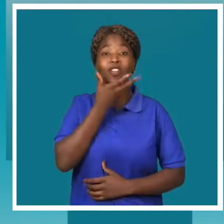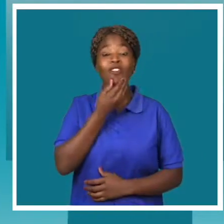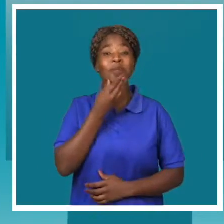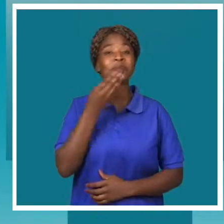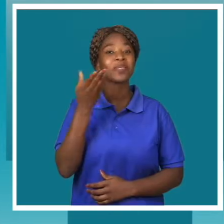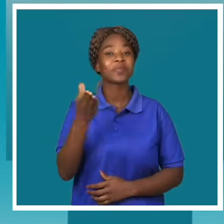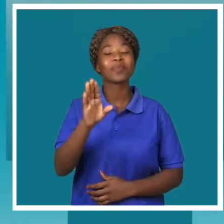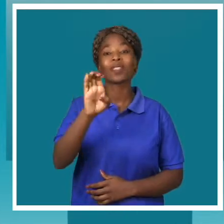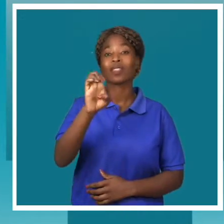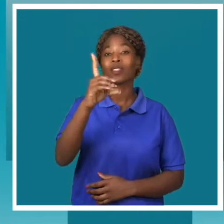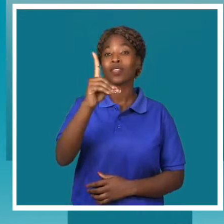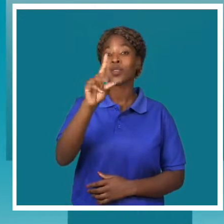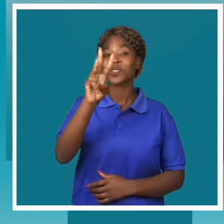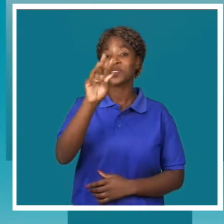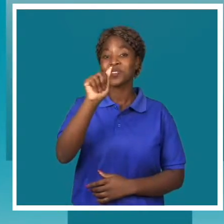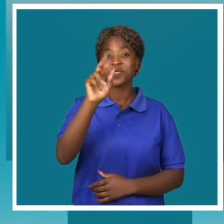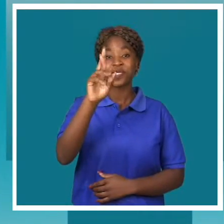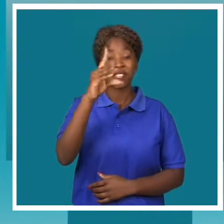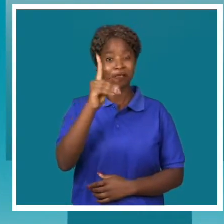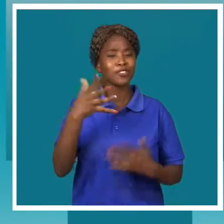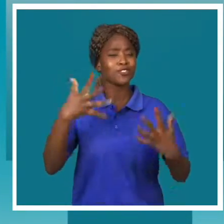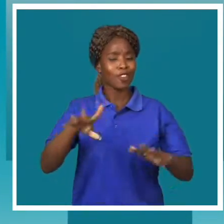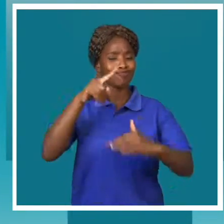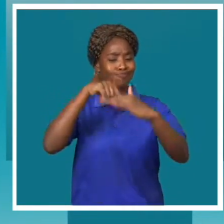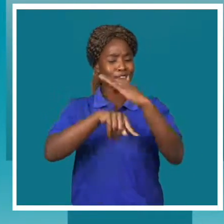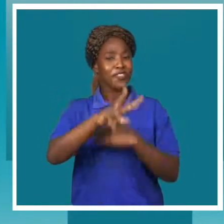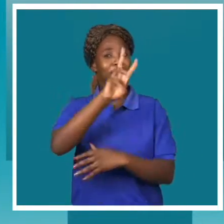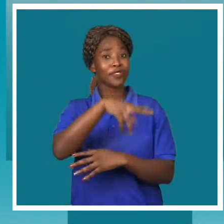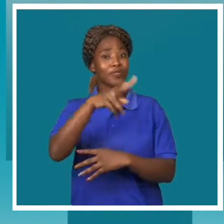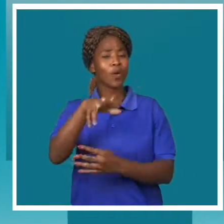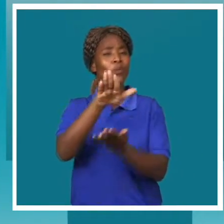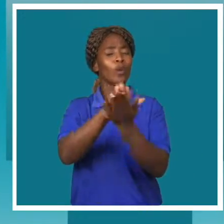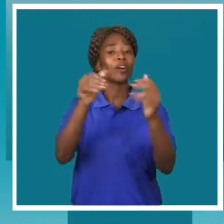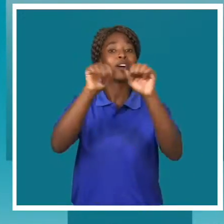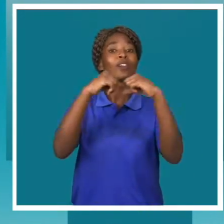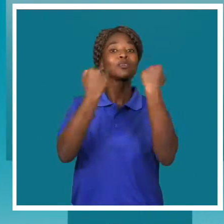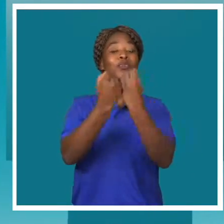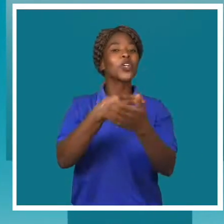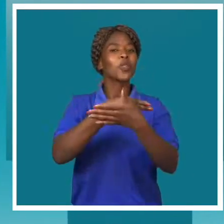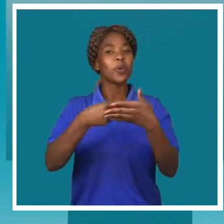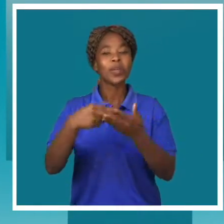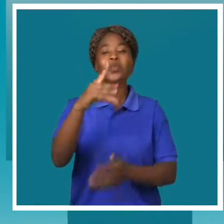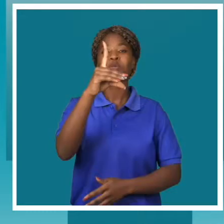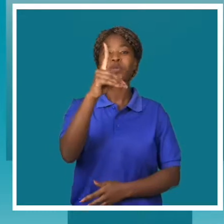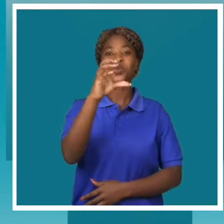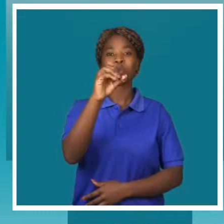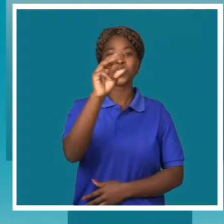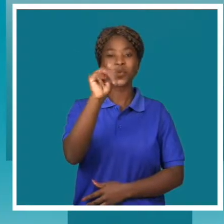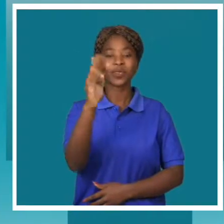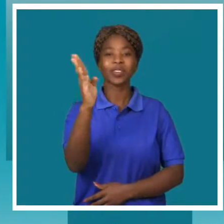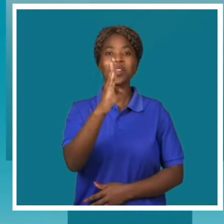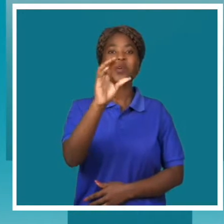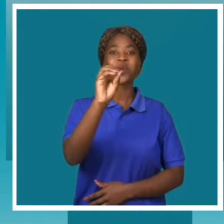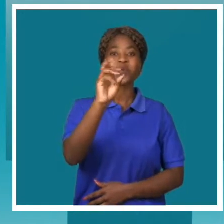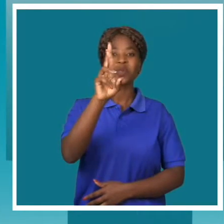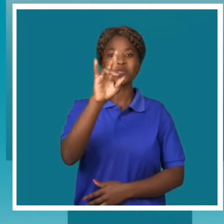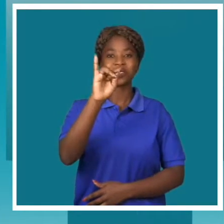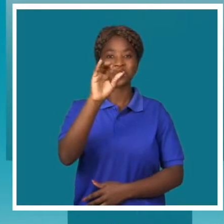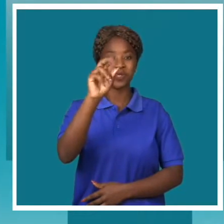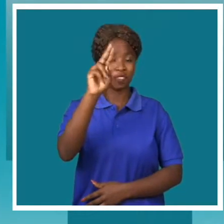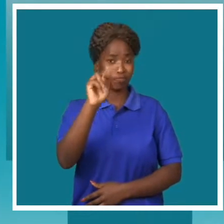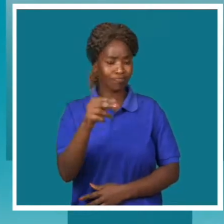é dever do visitou também a casa do gaiato e da orion além de ter dado várias palestras de sensibilização